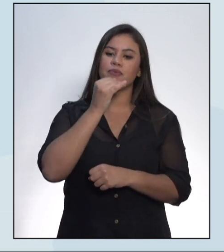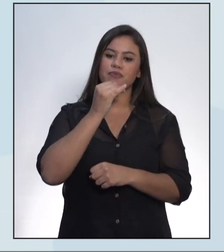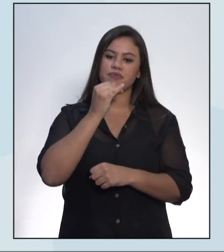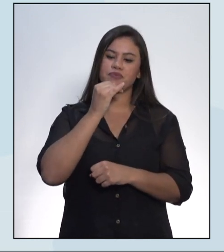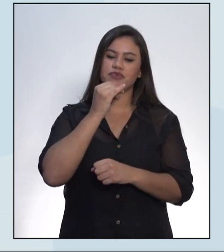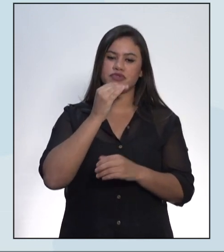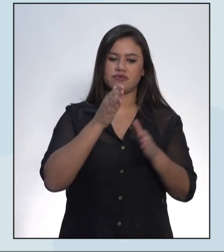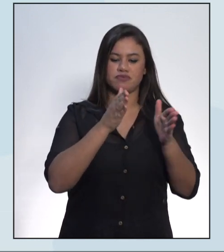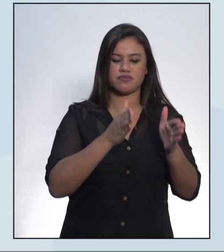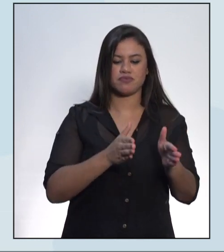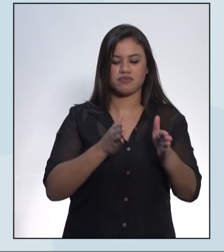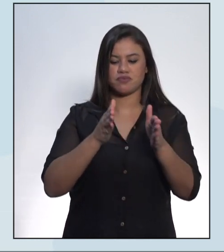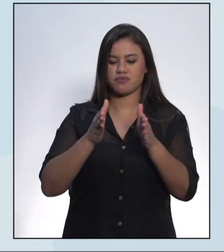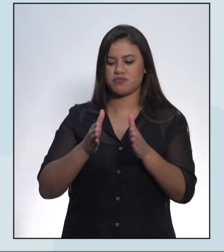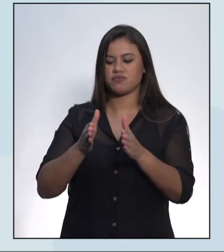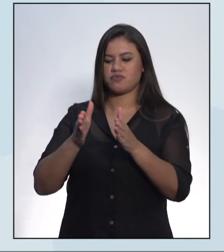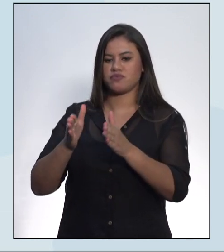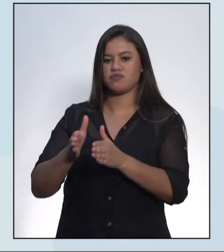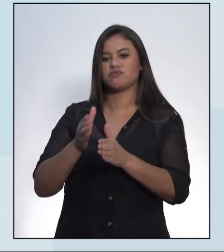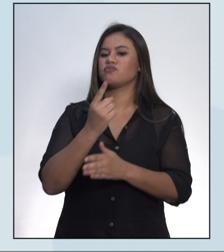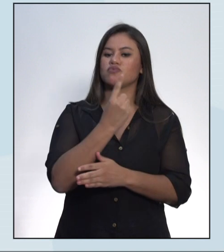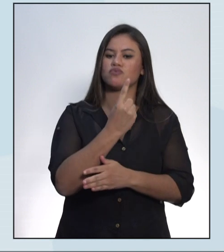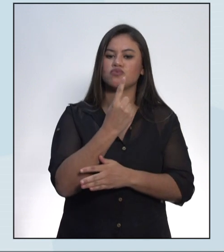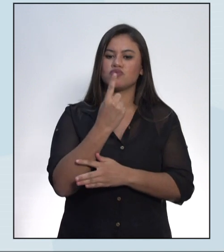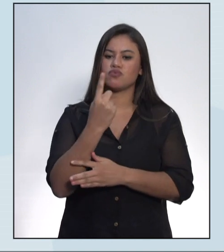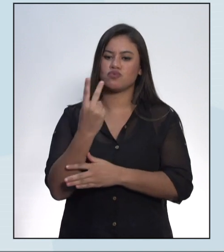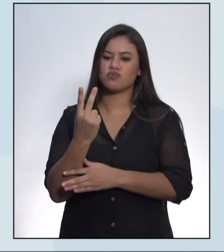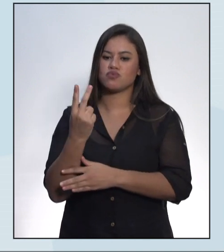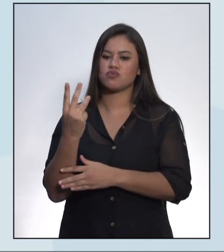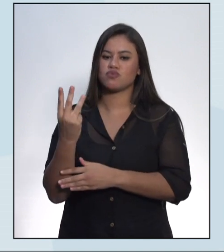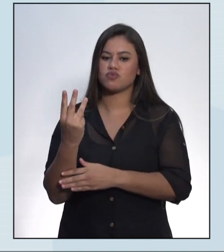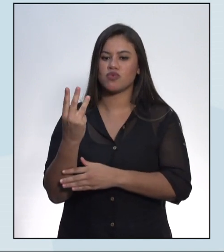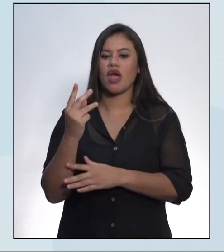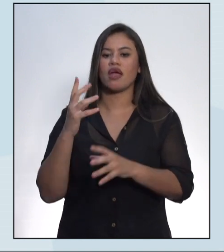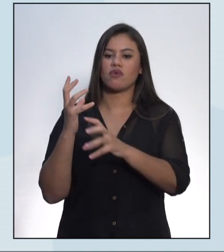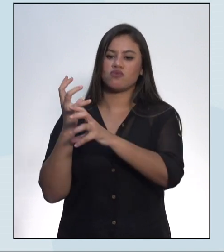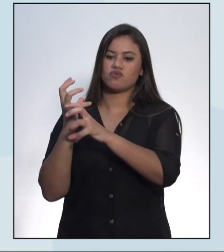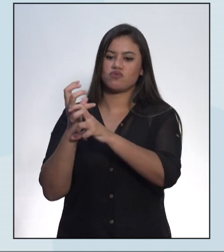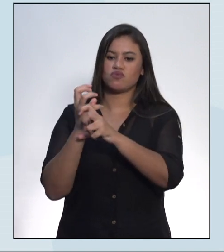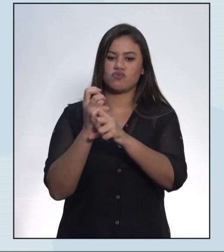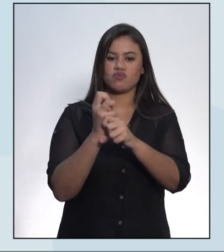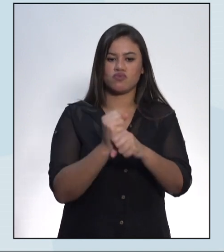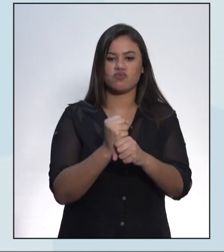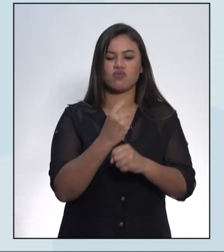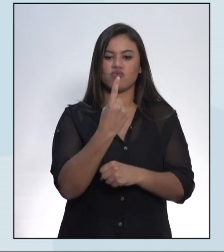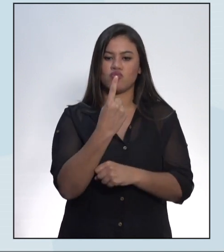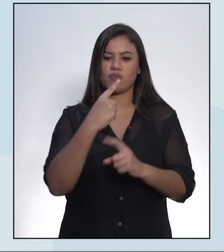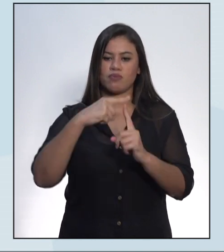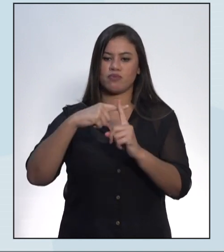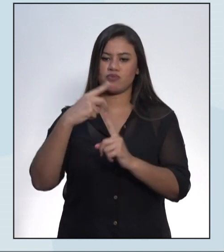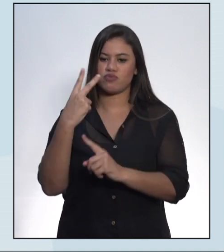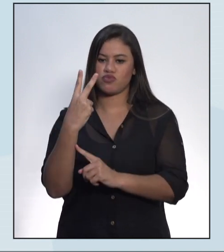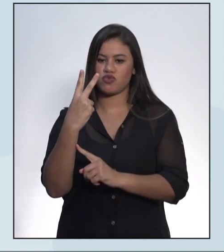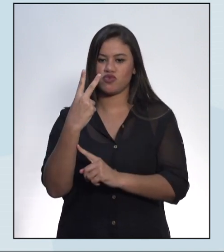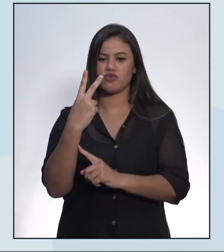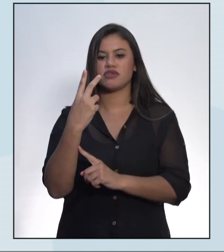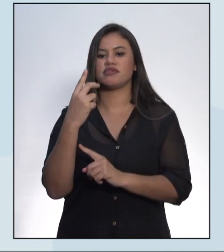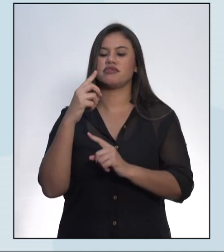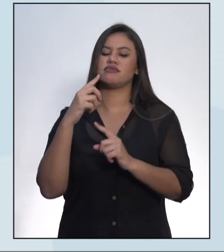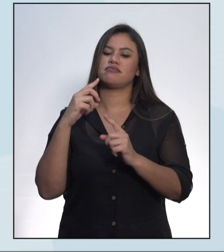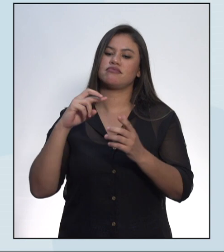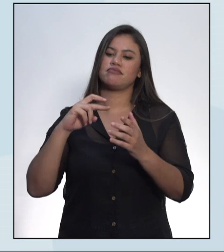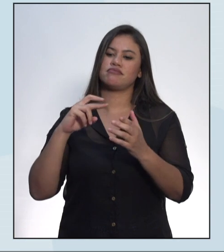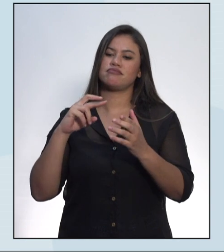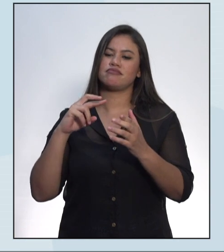que é formada 1, 2 e 3, eu vou somar todos os elementos dela. Então, 1 mais 2 dá 3, mais 3 também dá